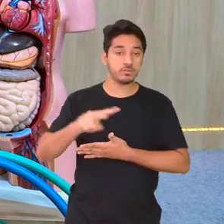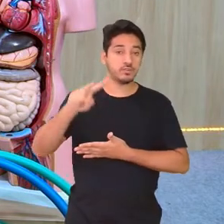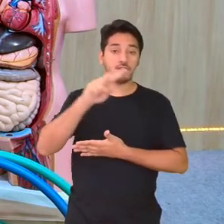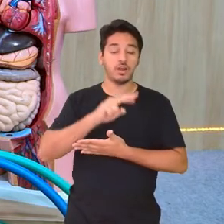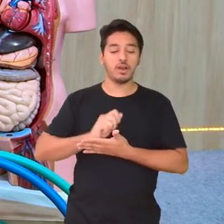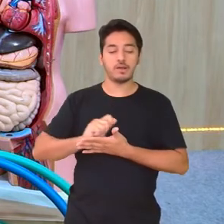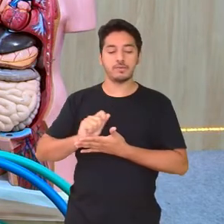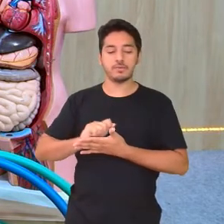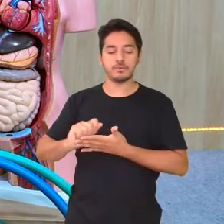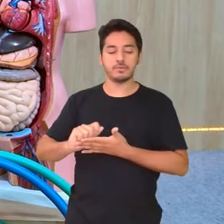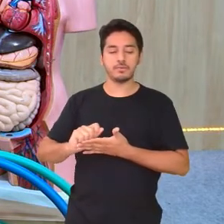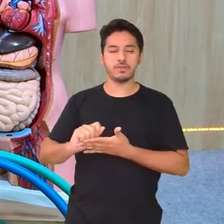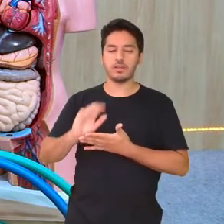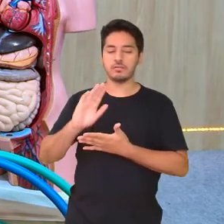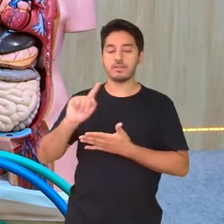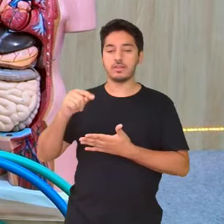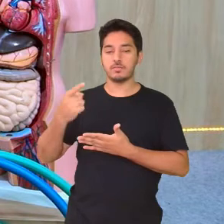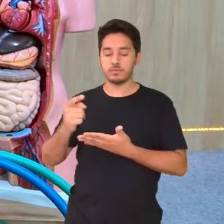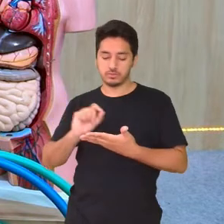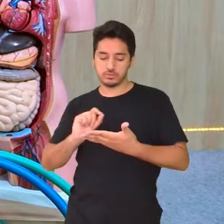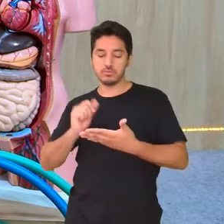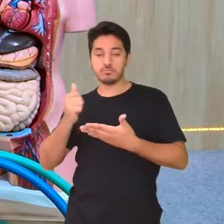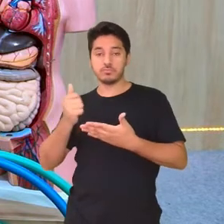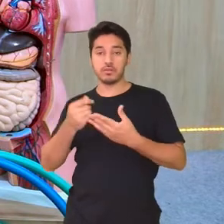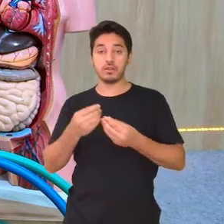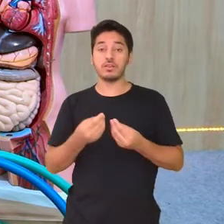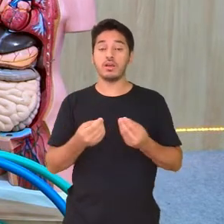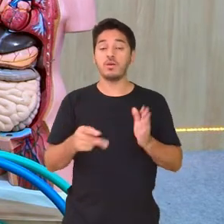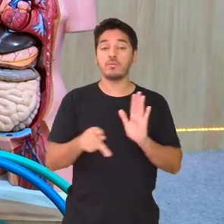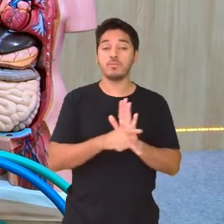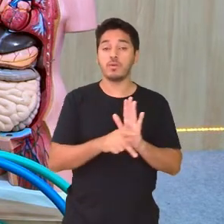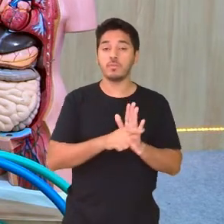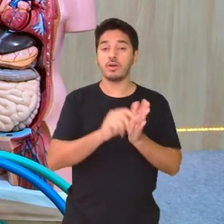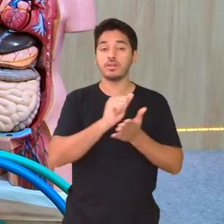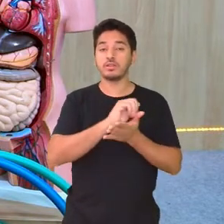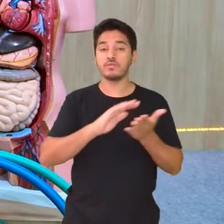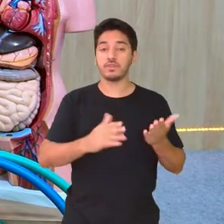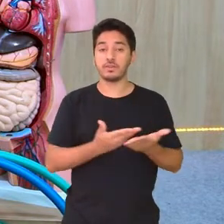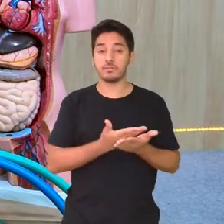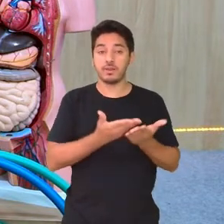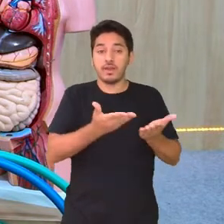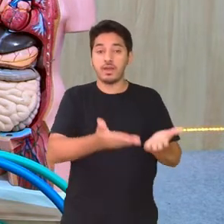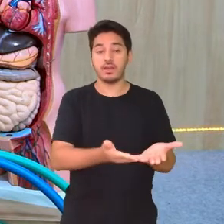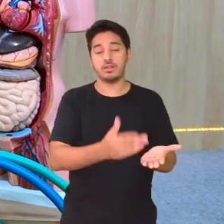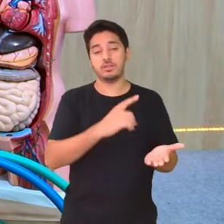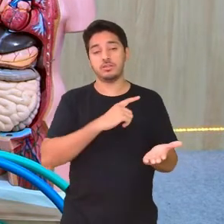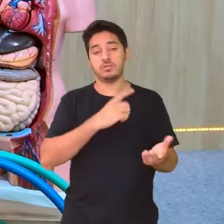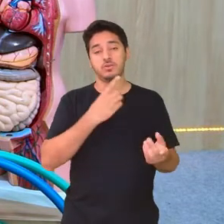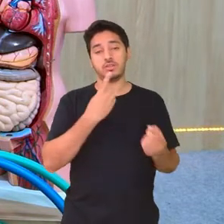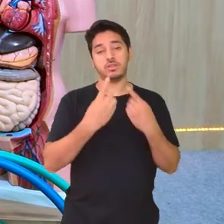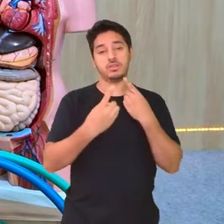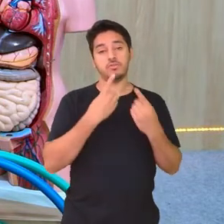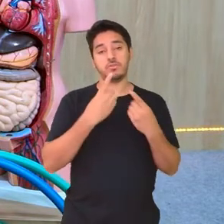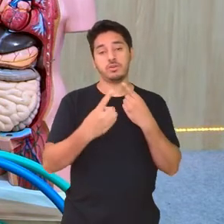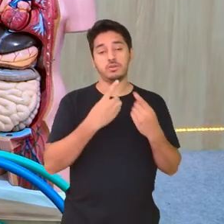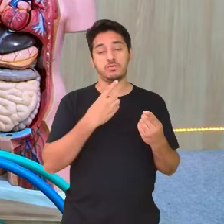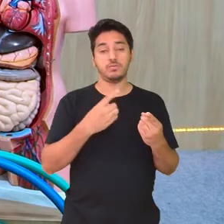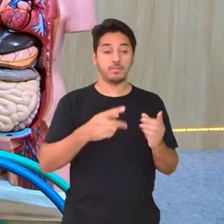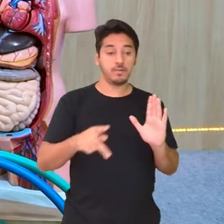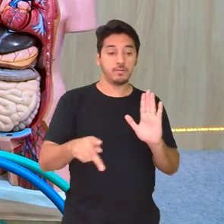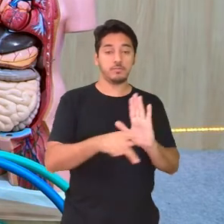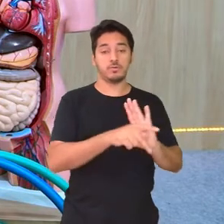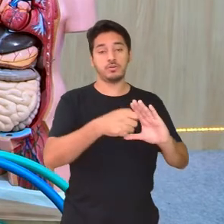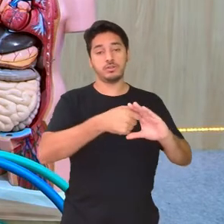você ofereça uma atividade de verdade para ter esse atendimento voltado à especificidade